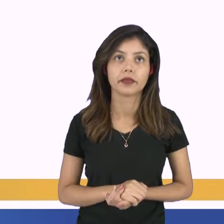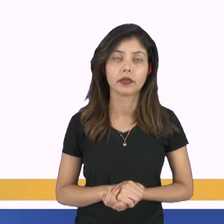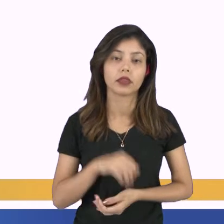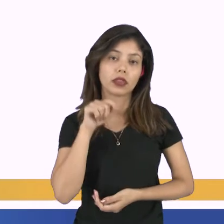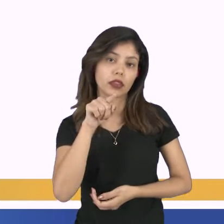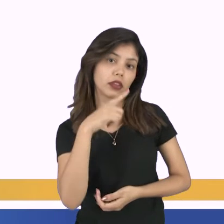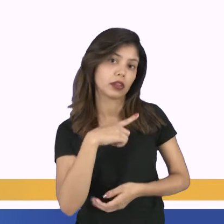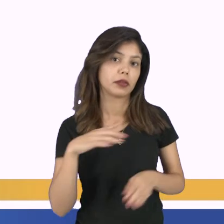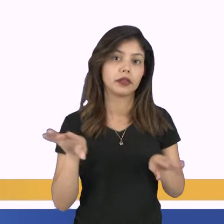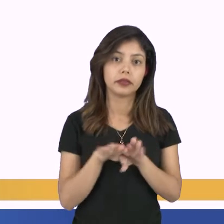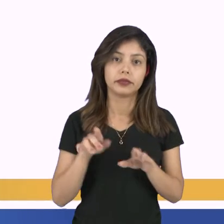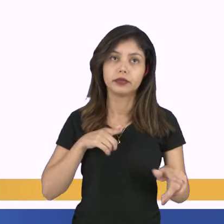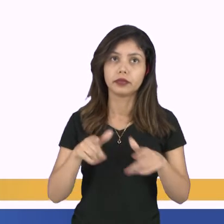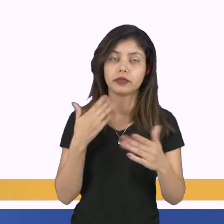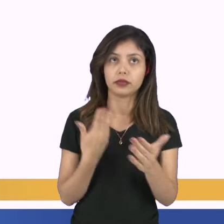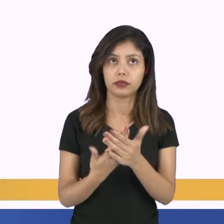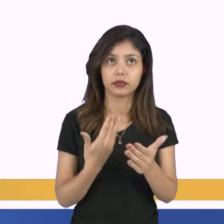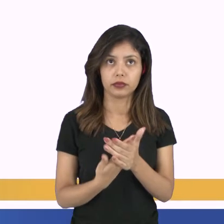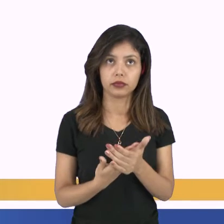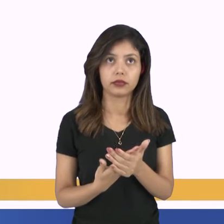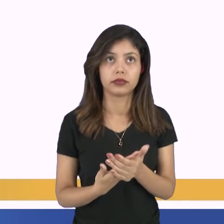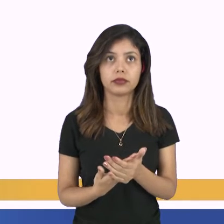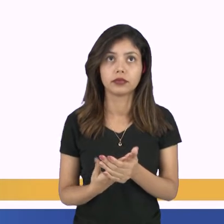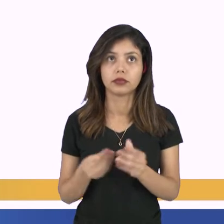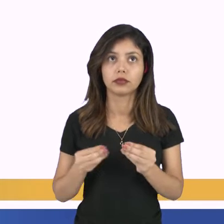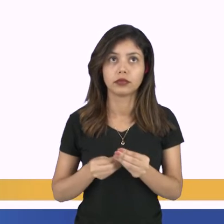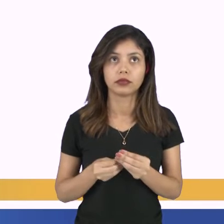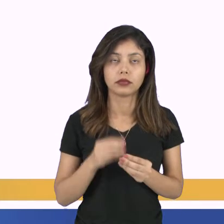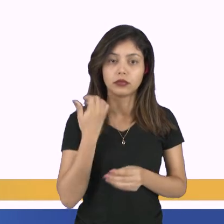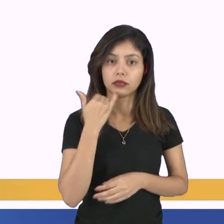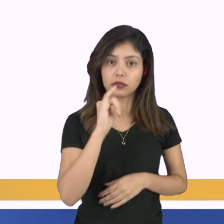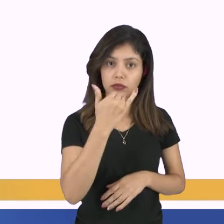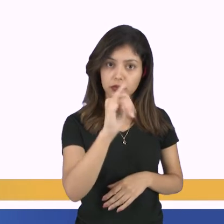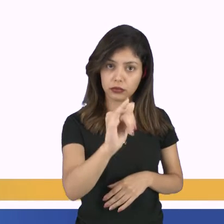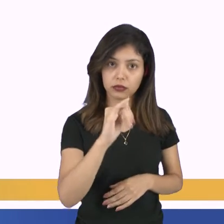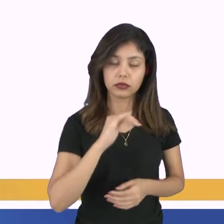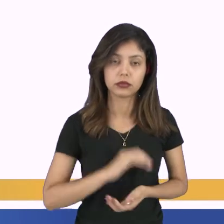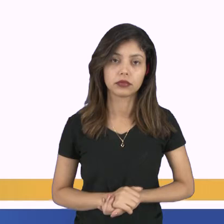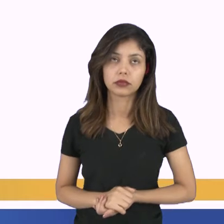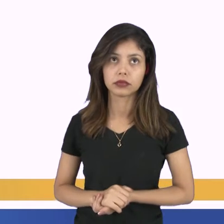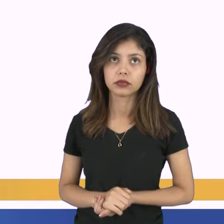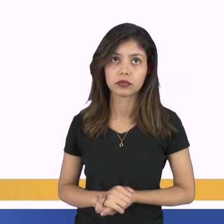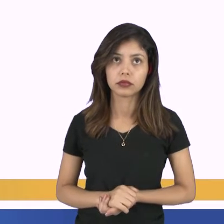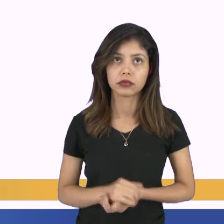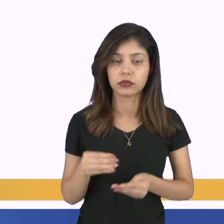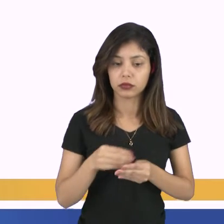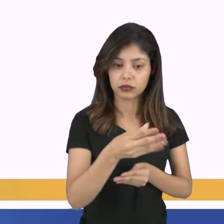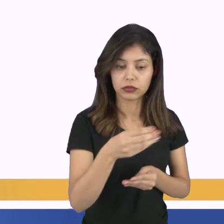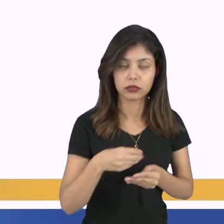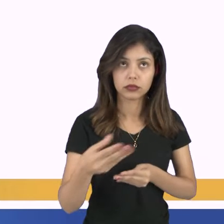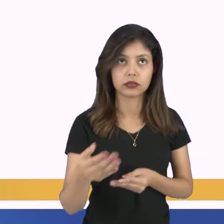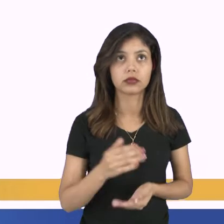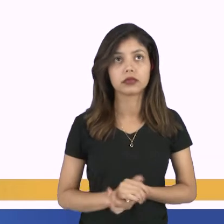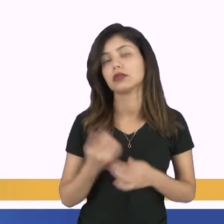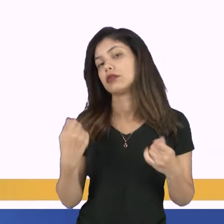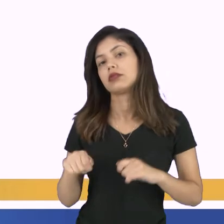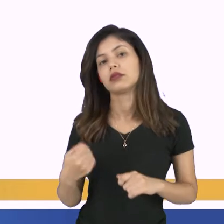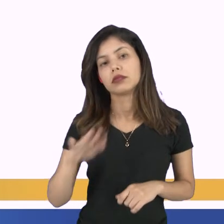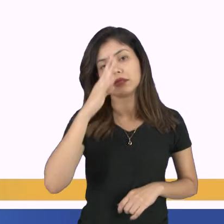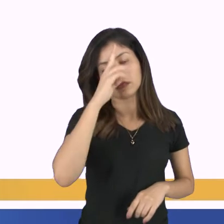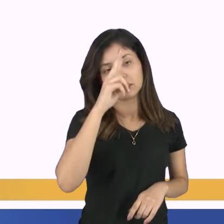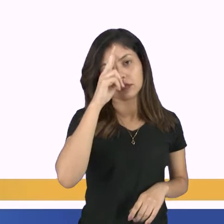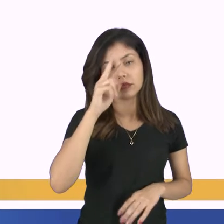E aí, a gente também vai trabalhar nessa aula distribuição de elétrons. E para a gente falar de distribuição de elétrons, a gente